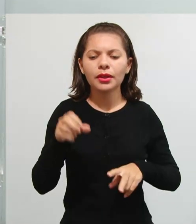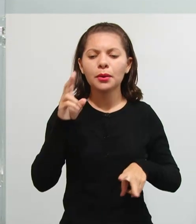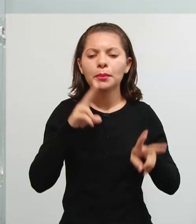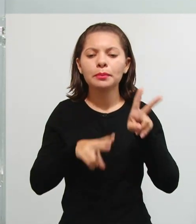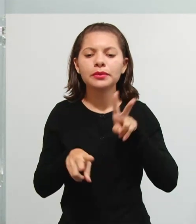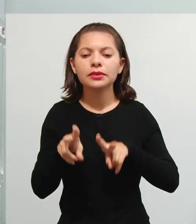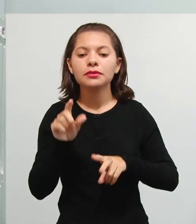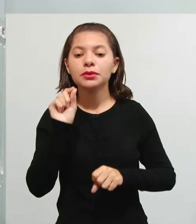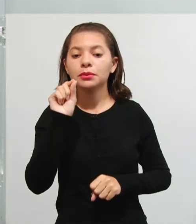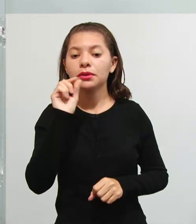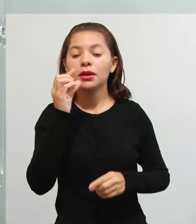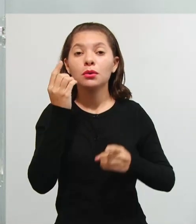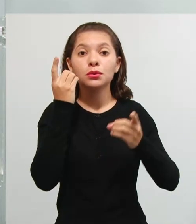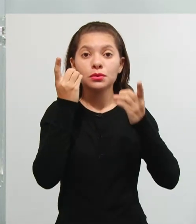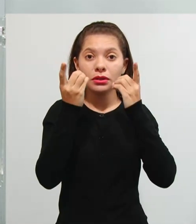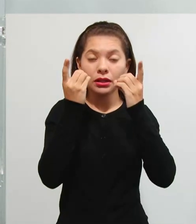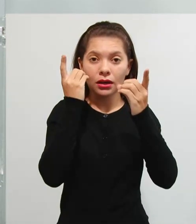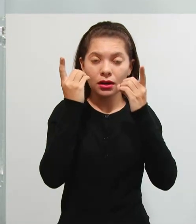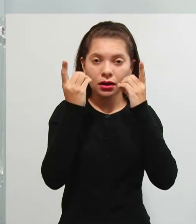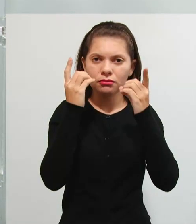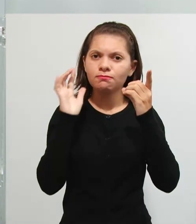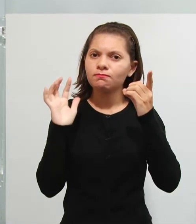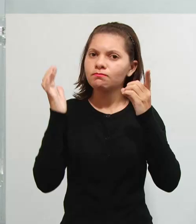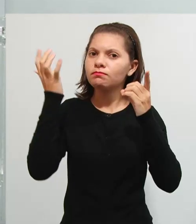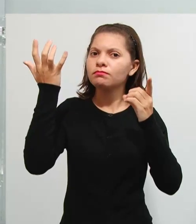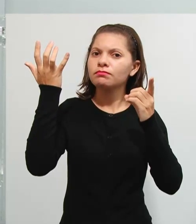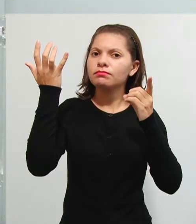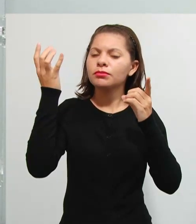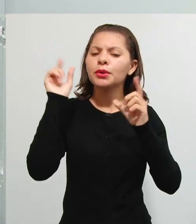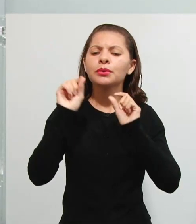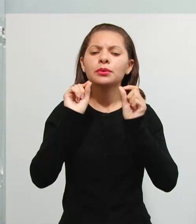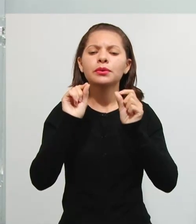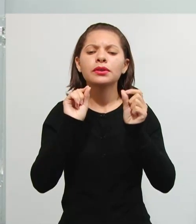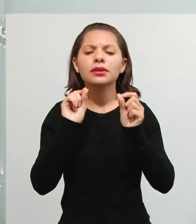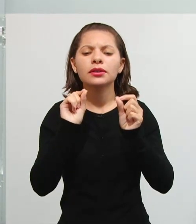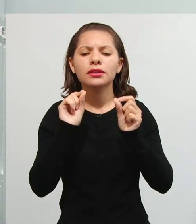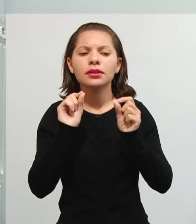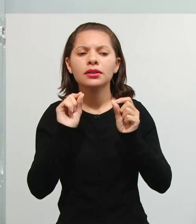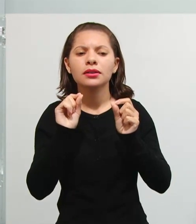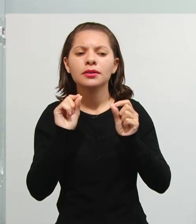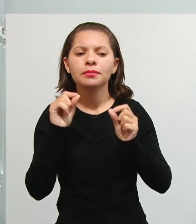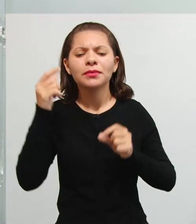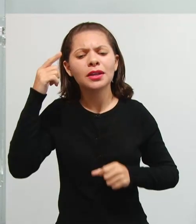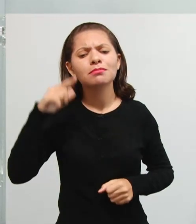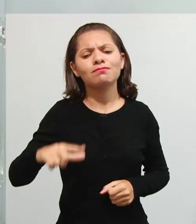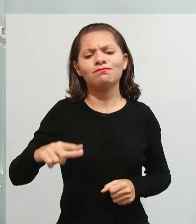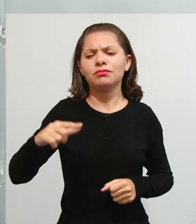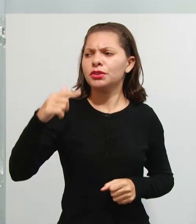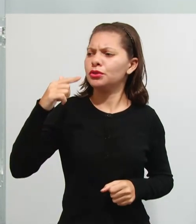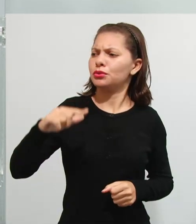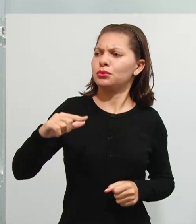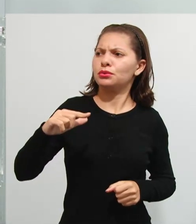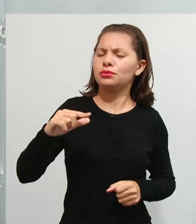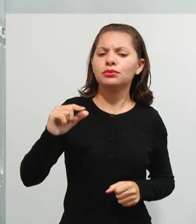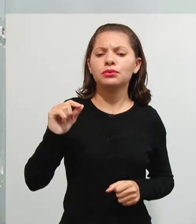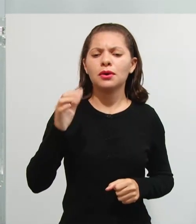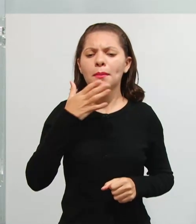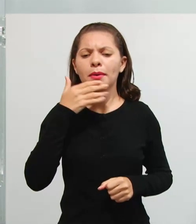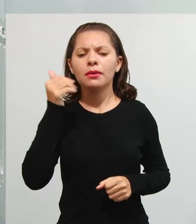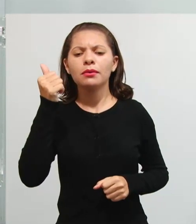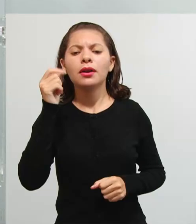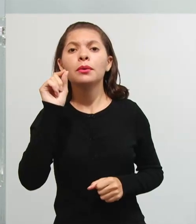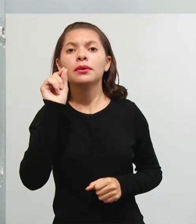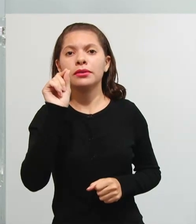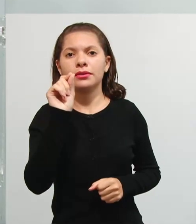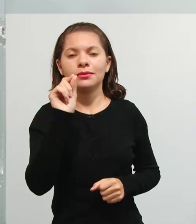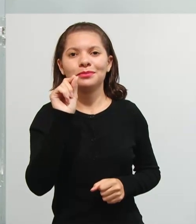Observando aqueles dados que estão acontecendo, o que está sendo repetitivo, o que precisa melhorar, né?